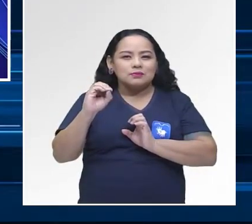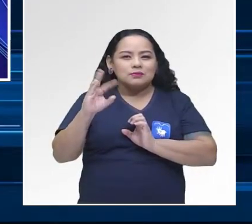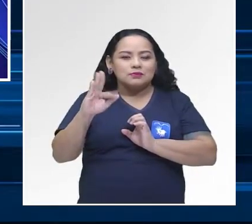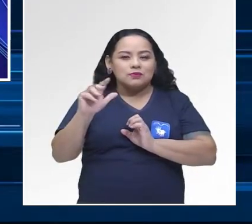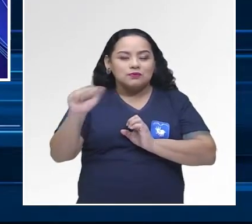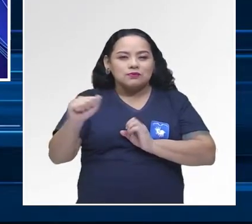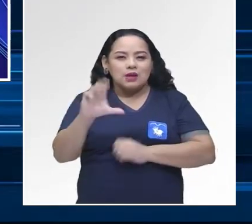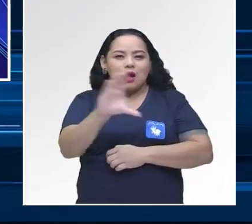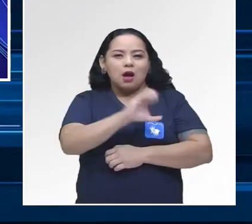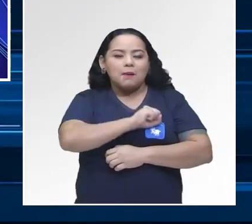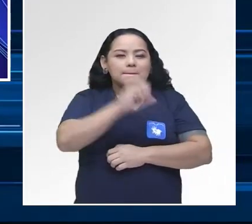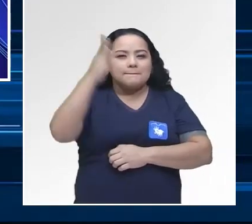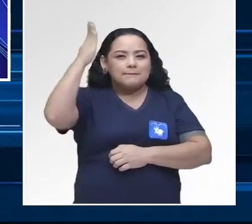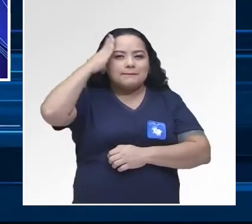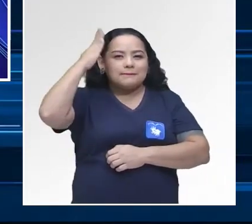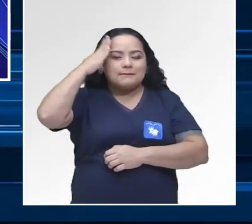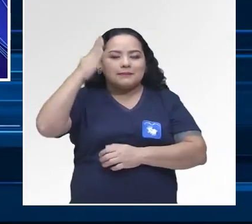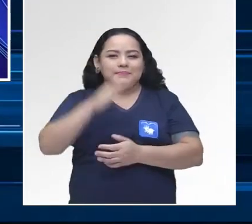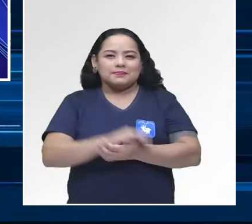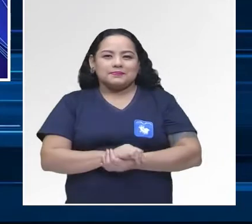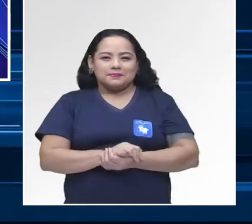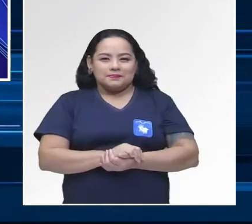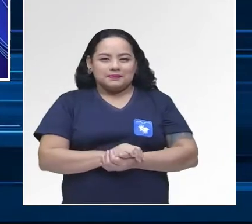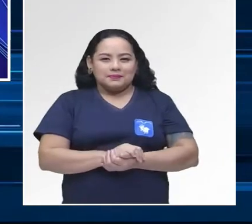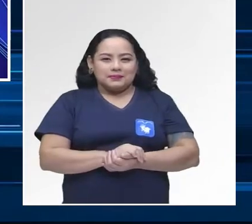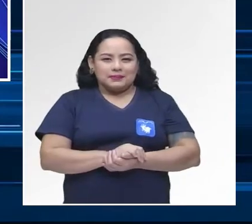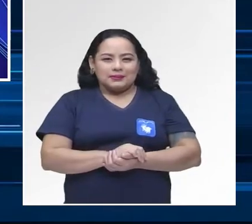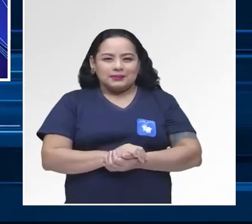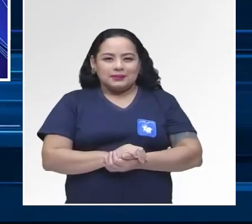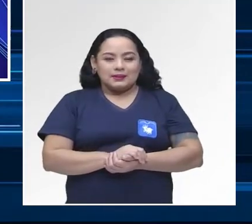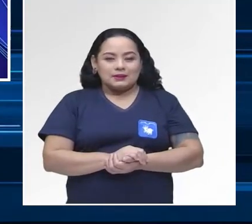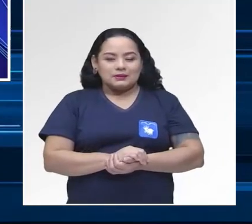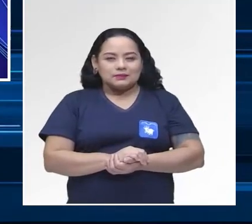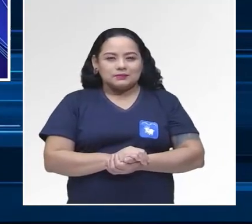sabedoria. Tá certo? Agora,